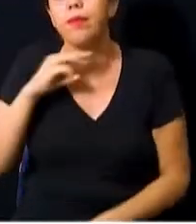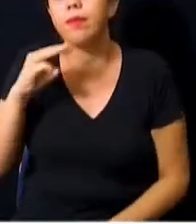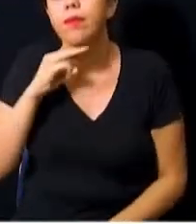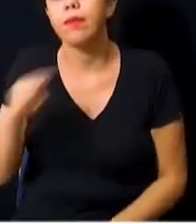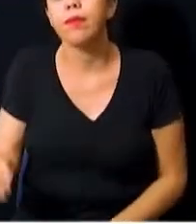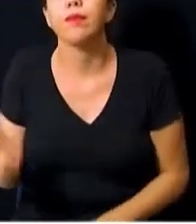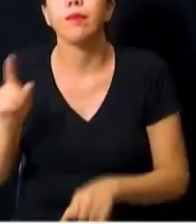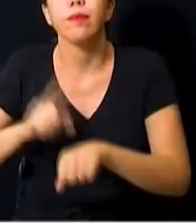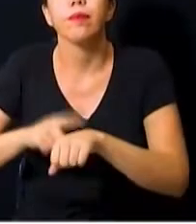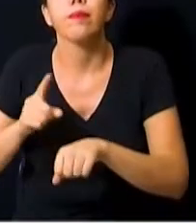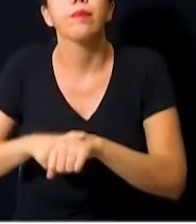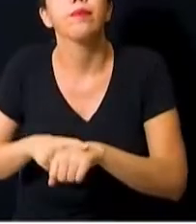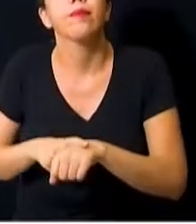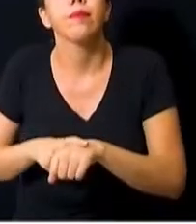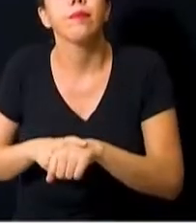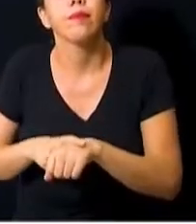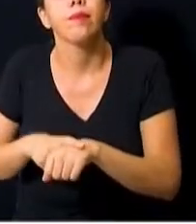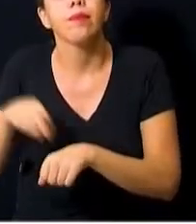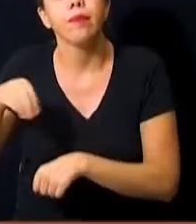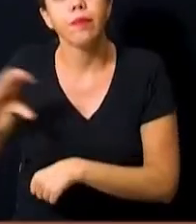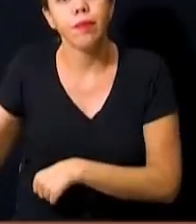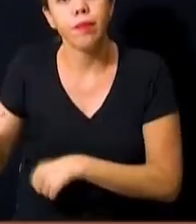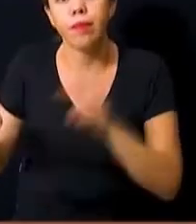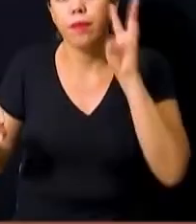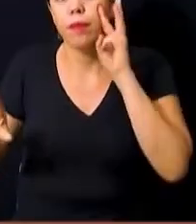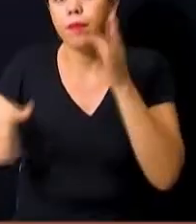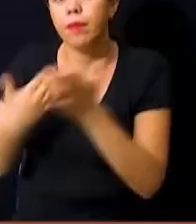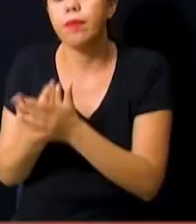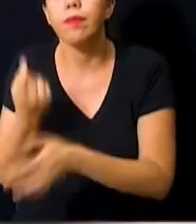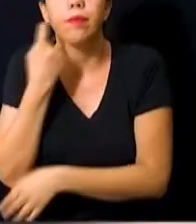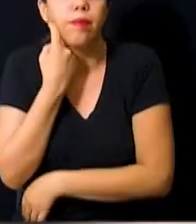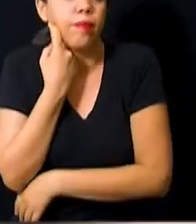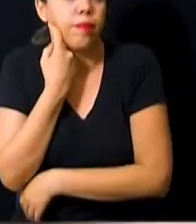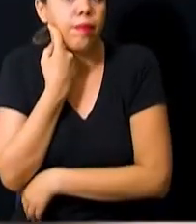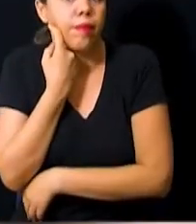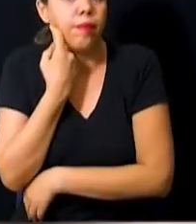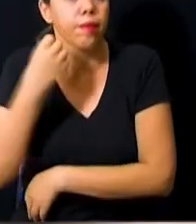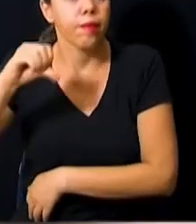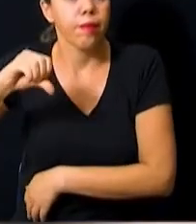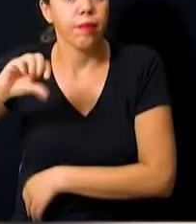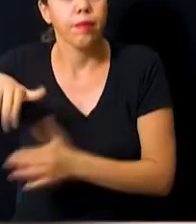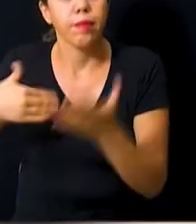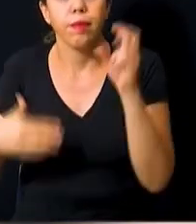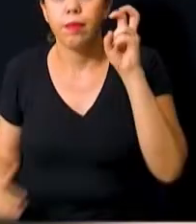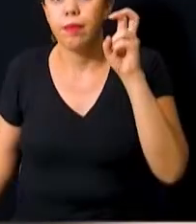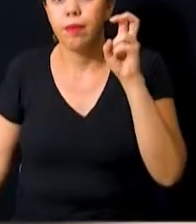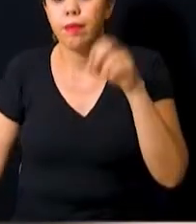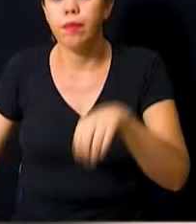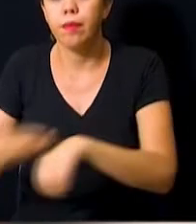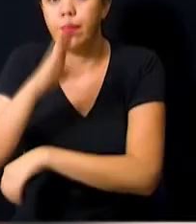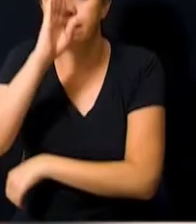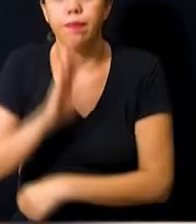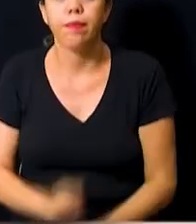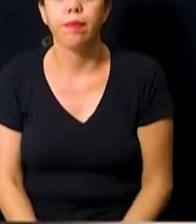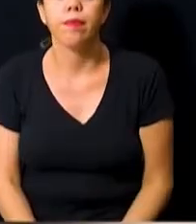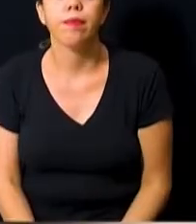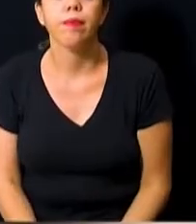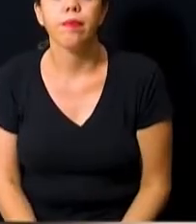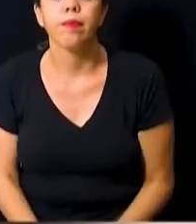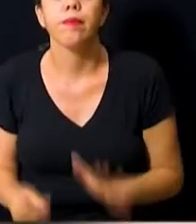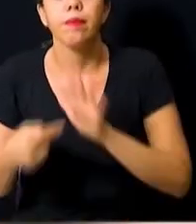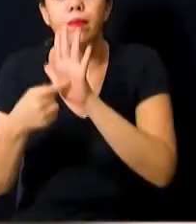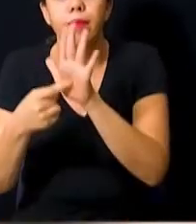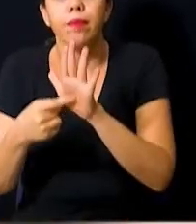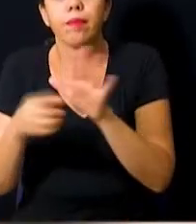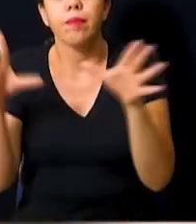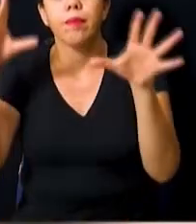30 de março. O horário de funcionamento do MAC é de terça a sexta-feira, das 9 às 5. A entrada é gratuita e